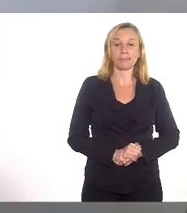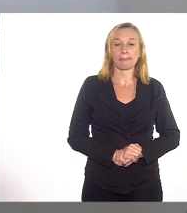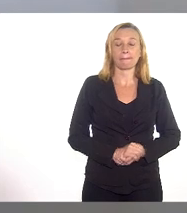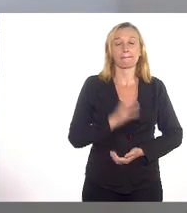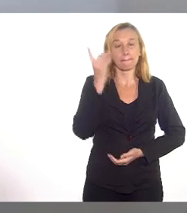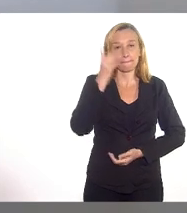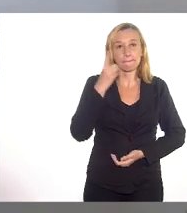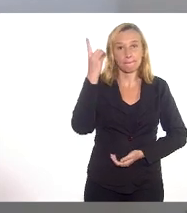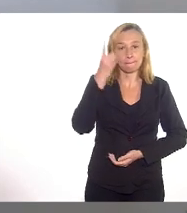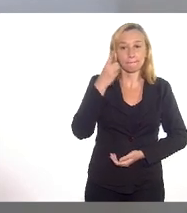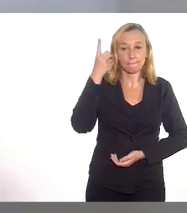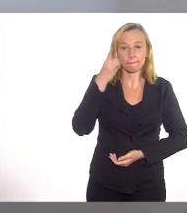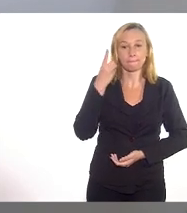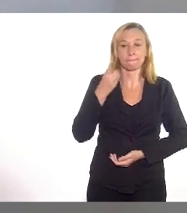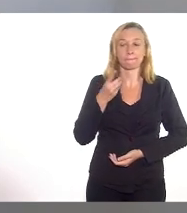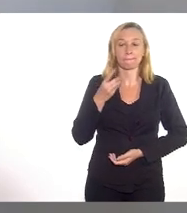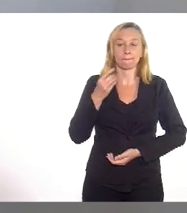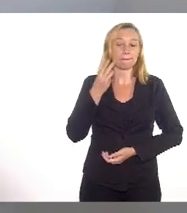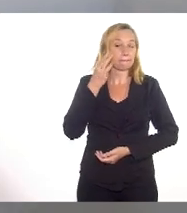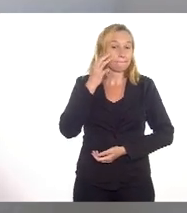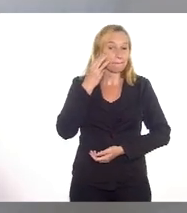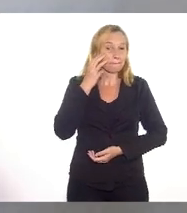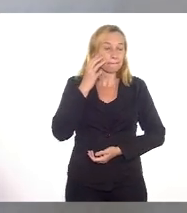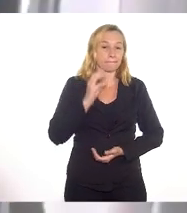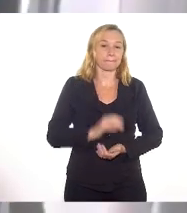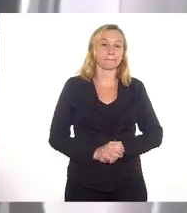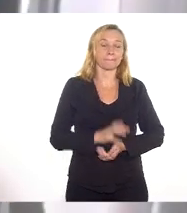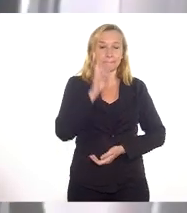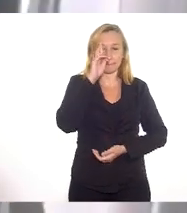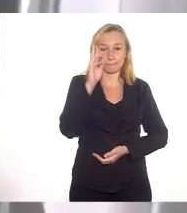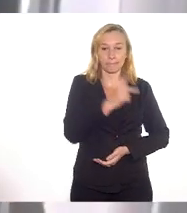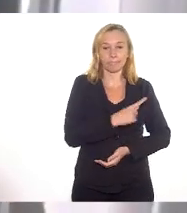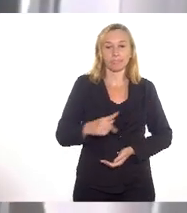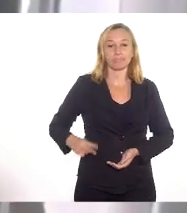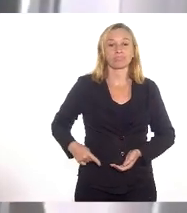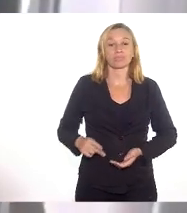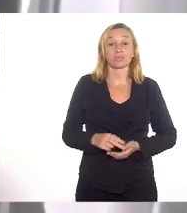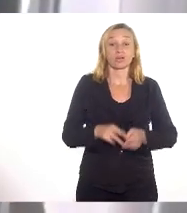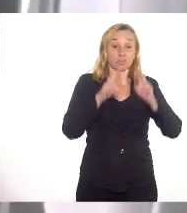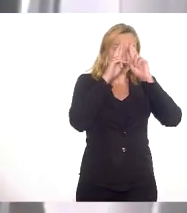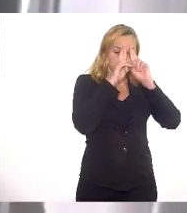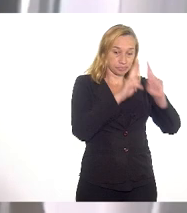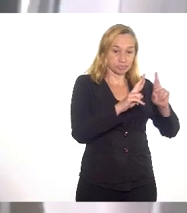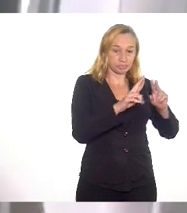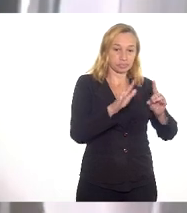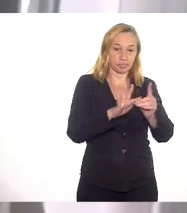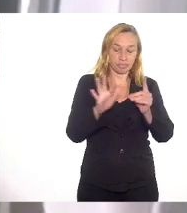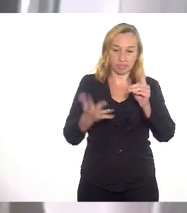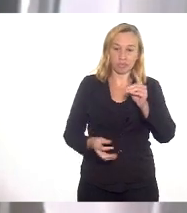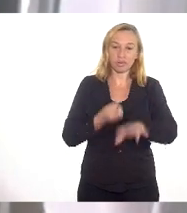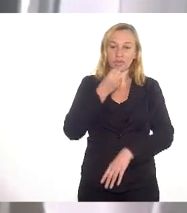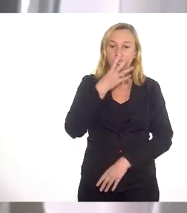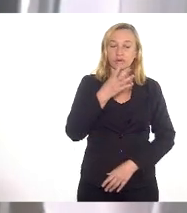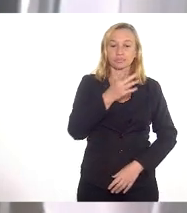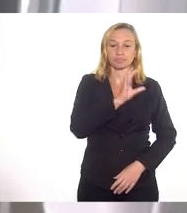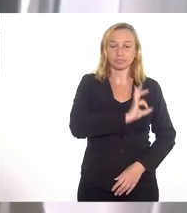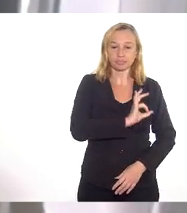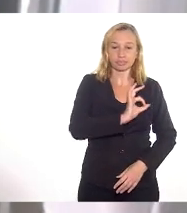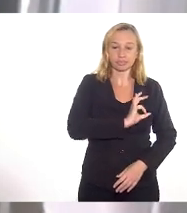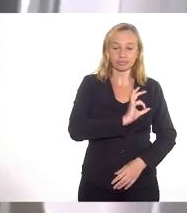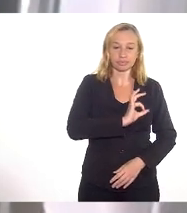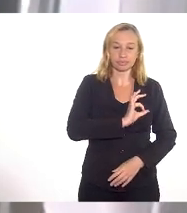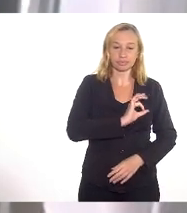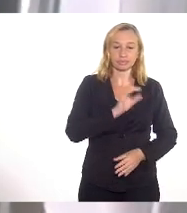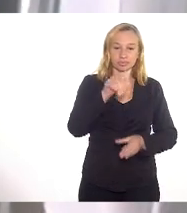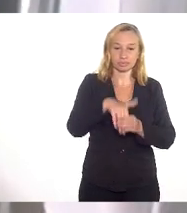Deputado Valdec Carneiro. Presidente, em respeito e em homenagem aos bons policiais e em nome da transparência,